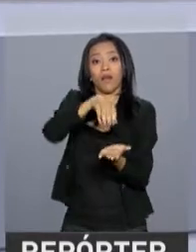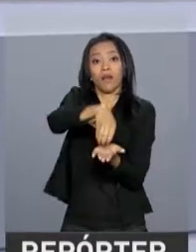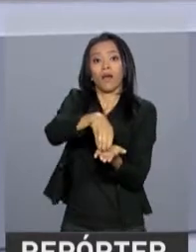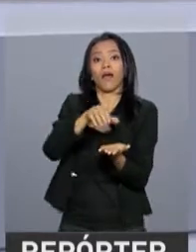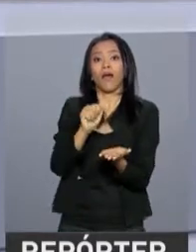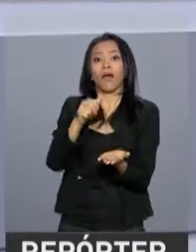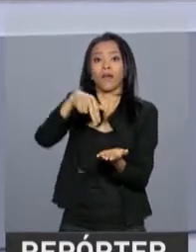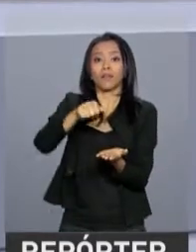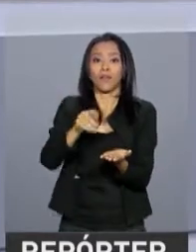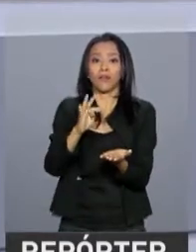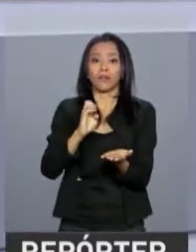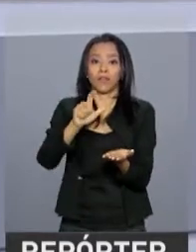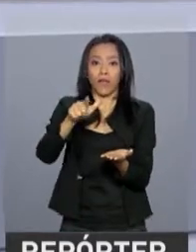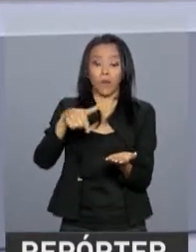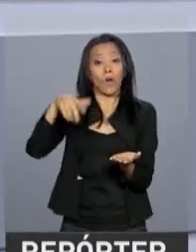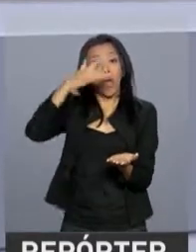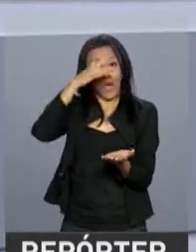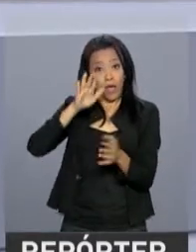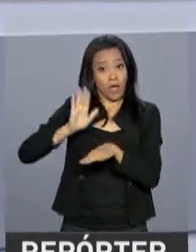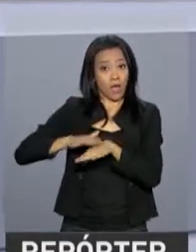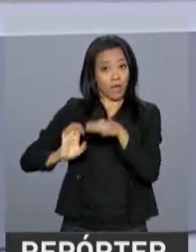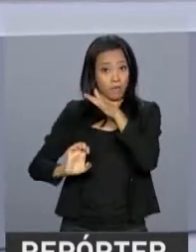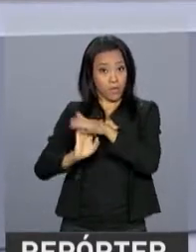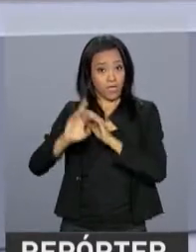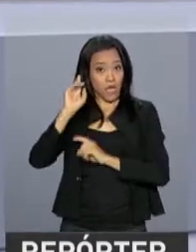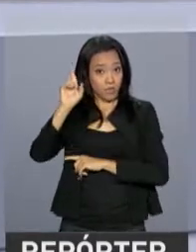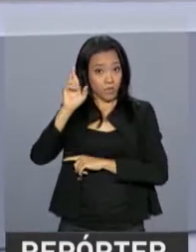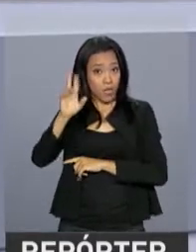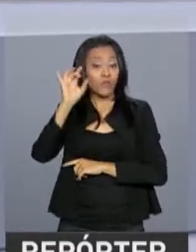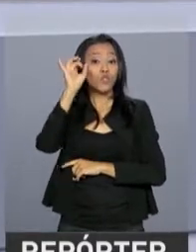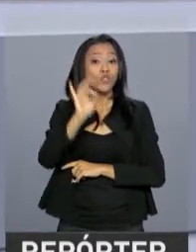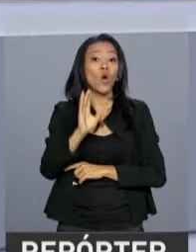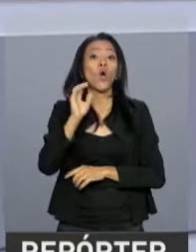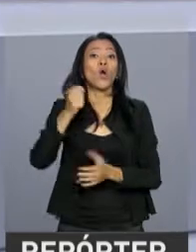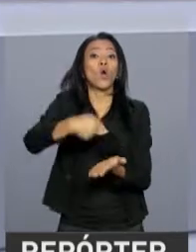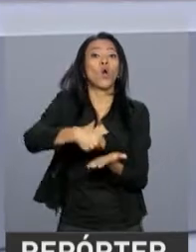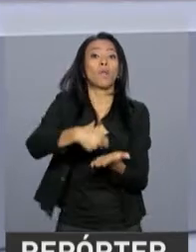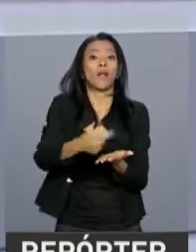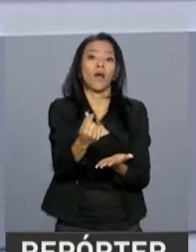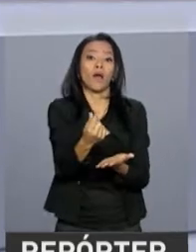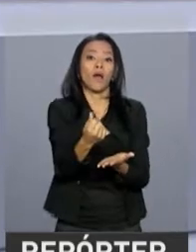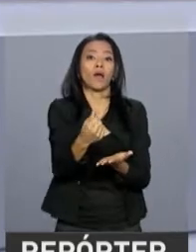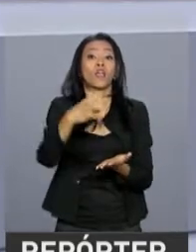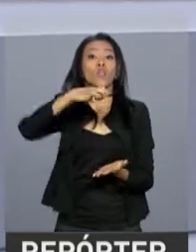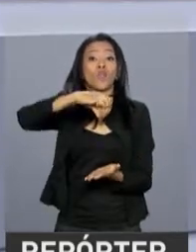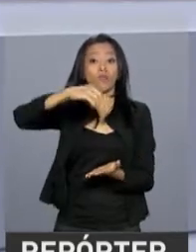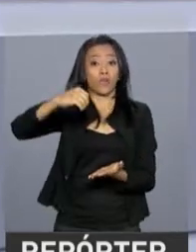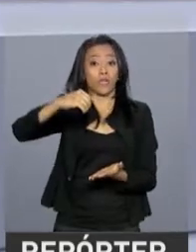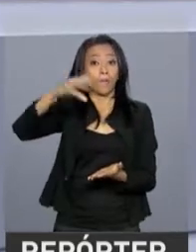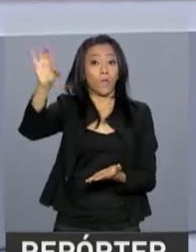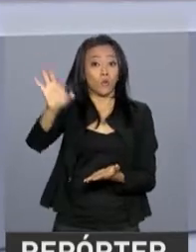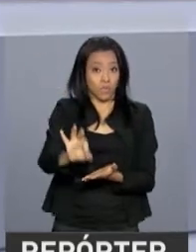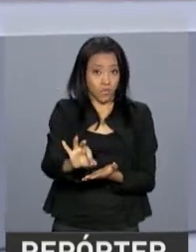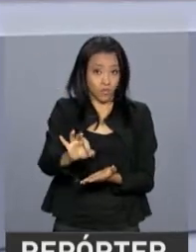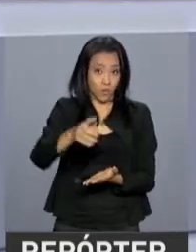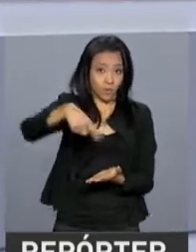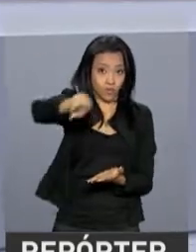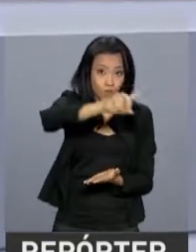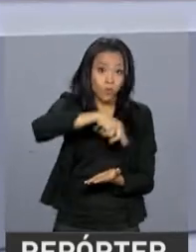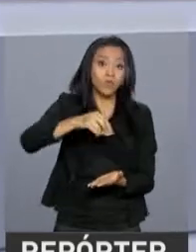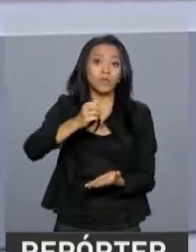responsável pelos telefones públicos só pode cobrar pelo serviço se não tiver pelo menos 90% dos aparelhos